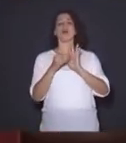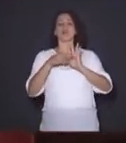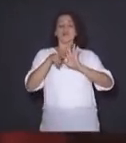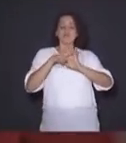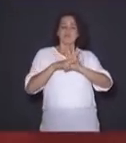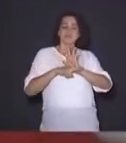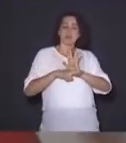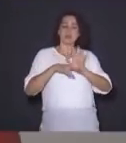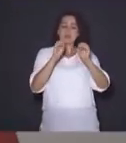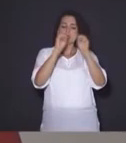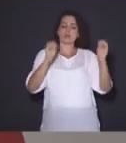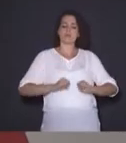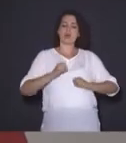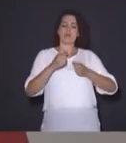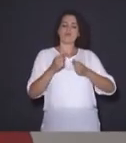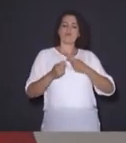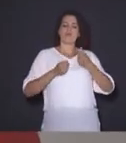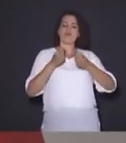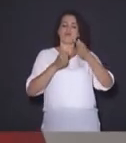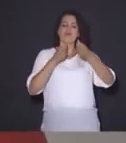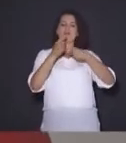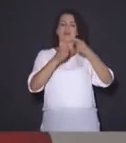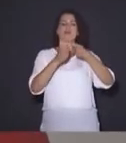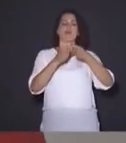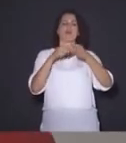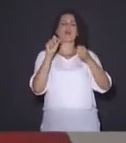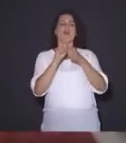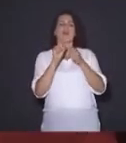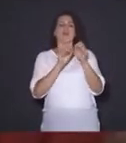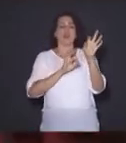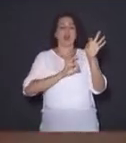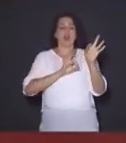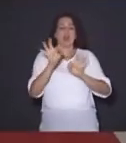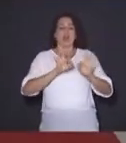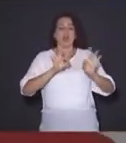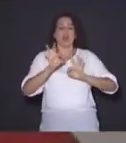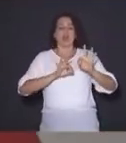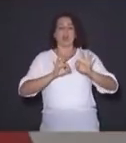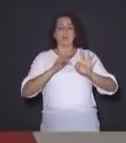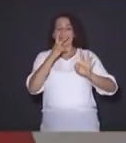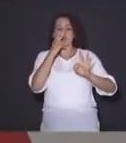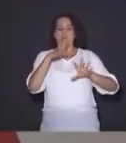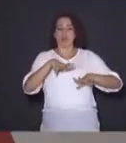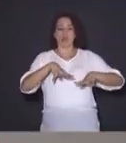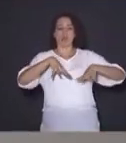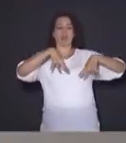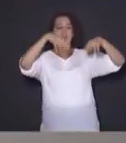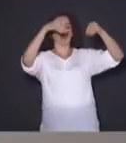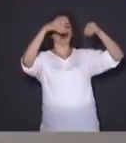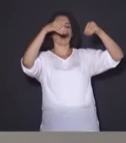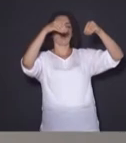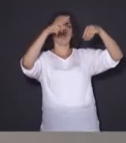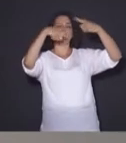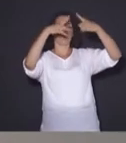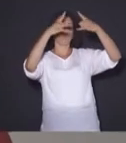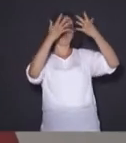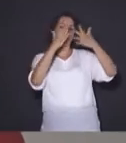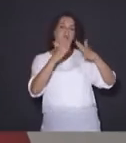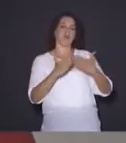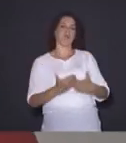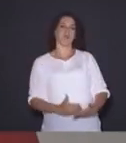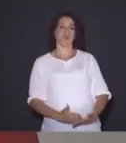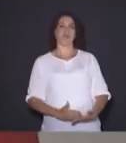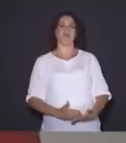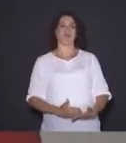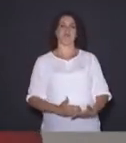criou uma um castelo de cartas e que ruiu um castelo de cartas levou o mundo à crise e essa